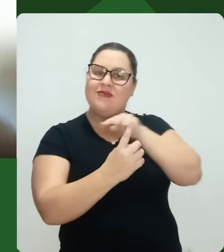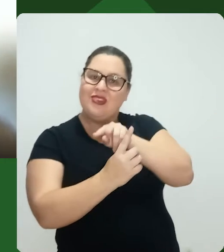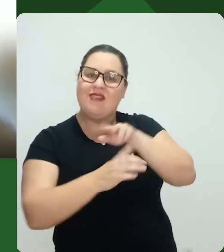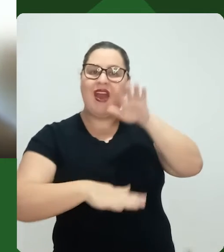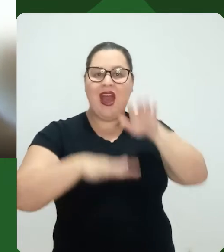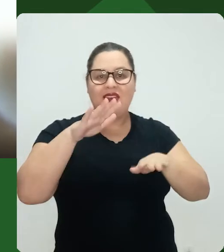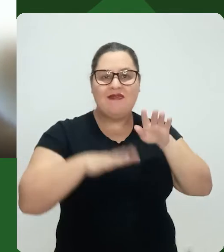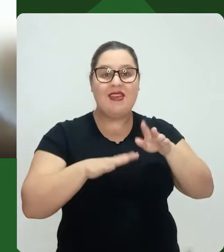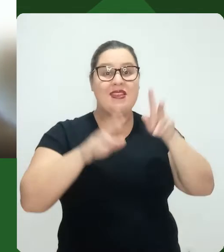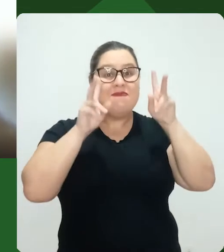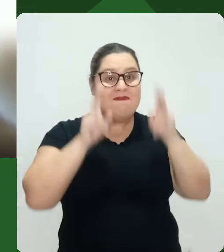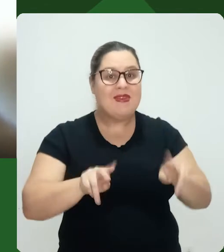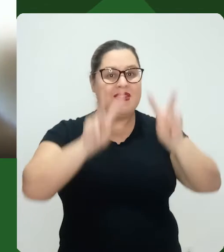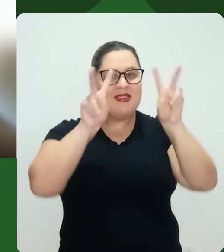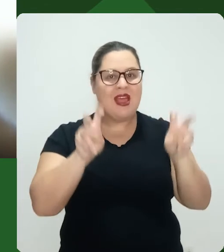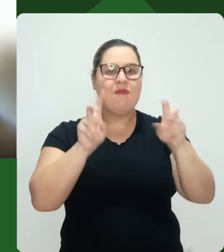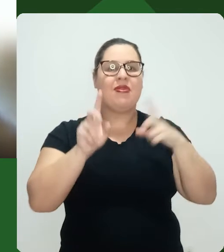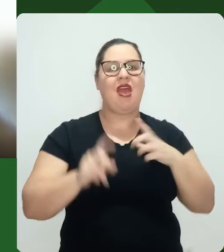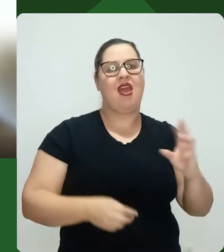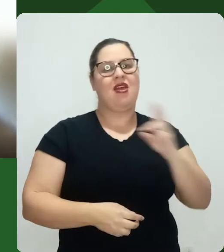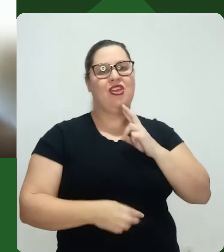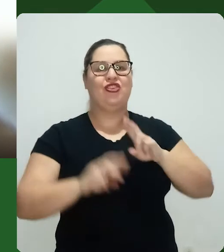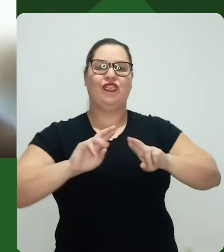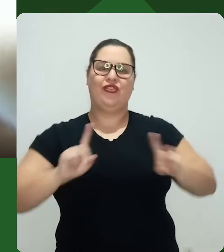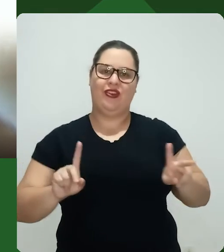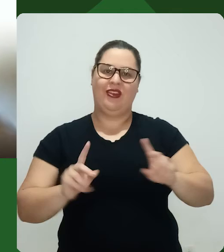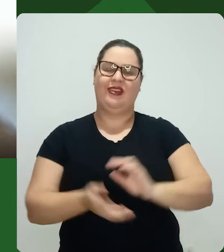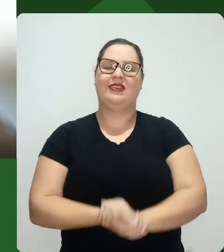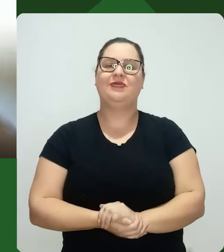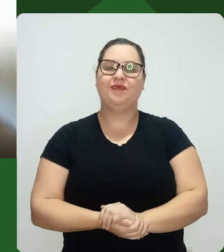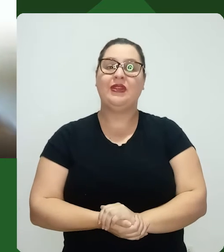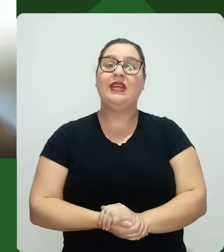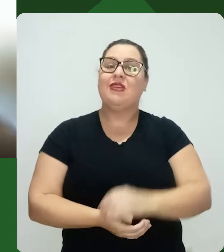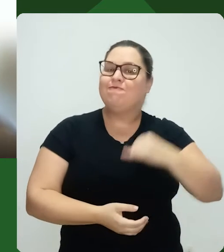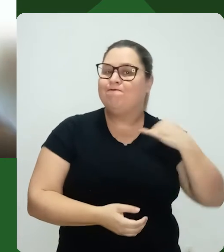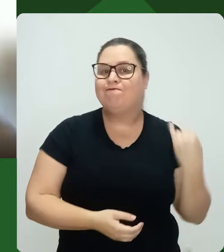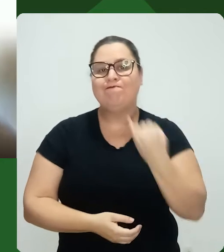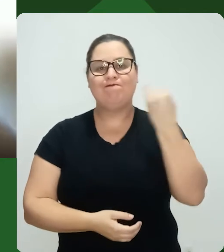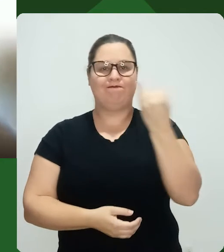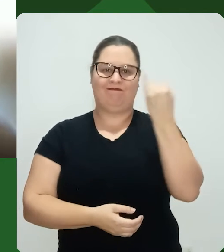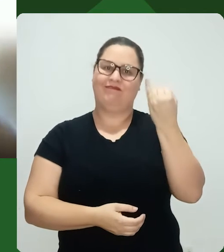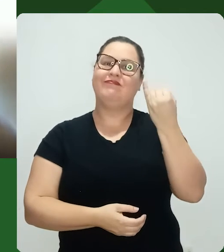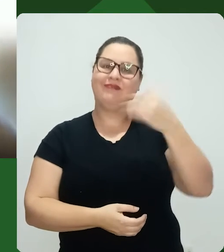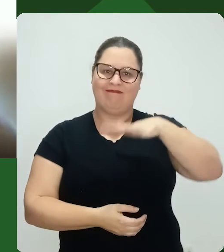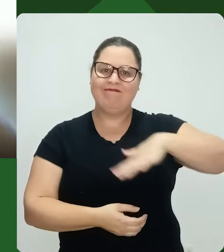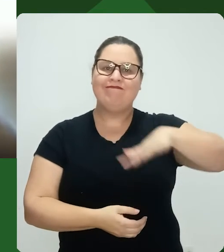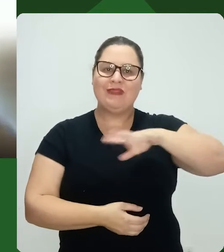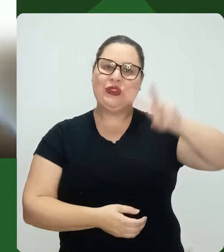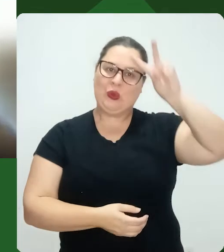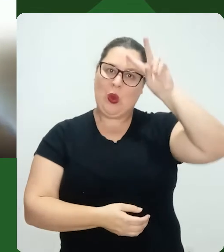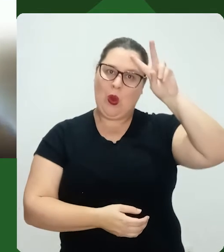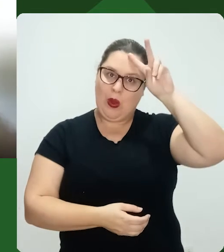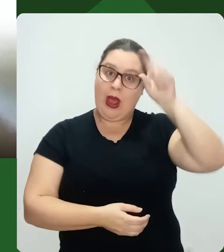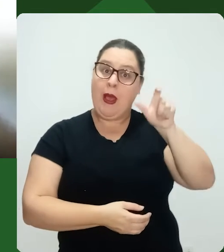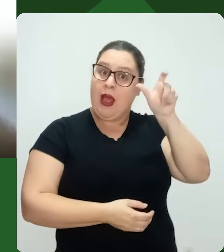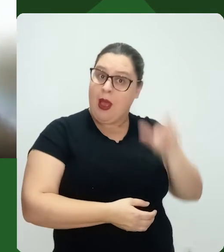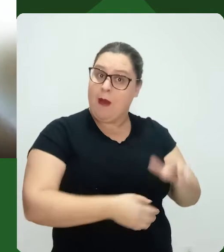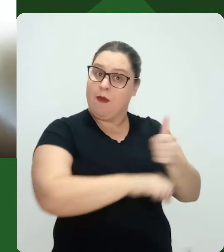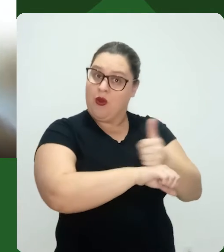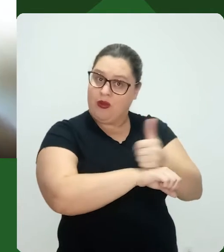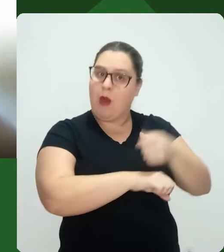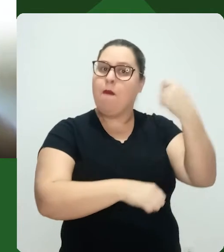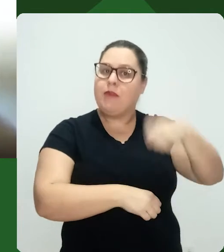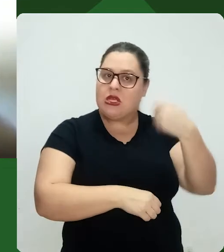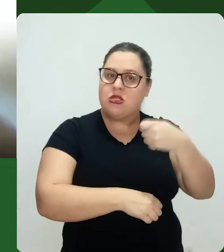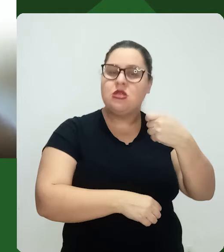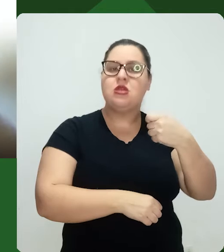outro historiador vai estudar o mesmo tema e talvez chegue a resultados diferentes, né? Uma coisa muito importante, né, para a história